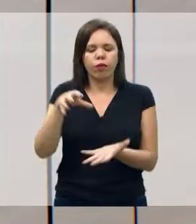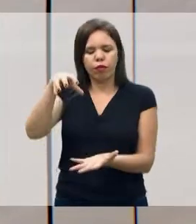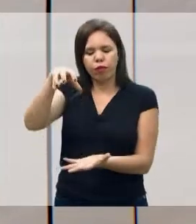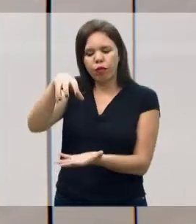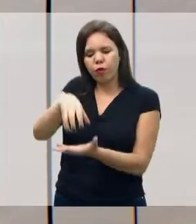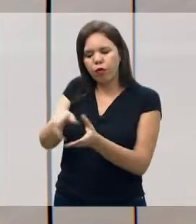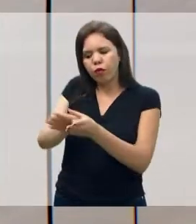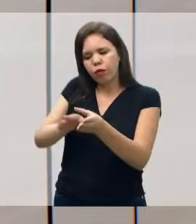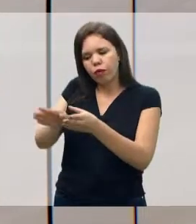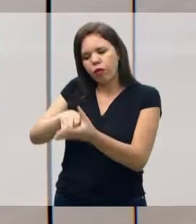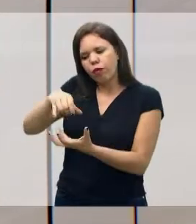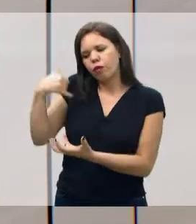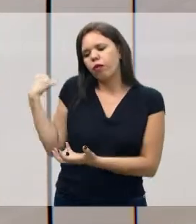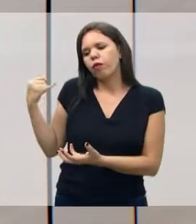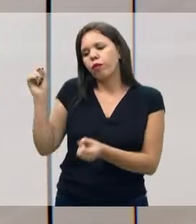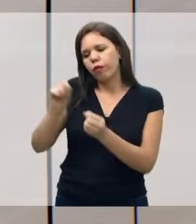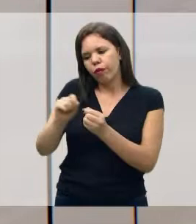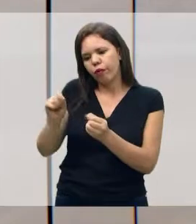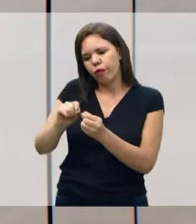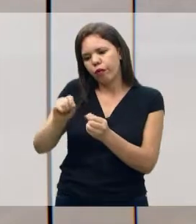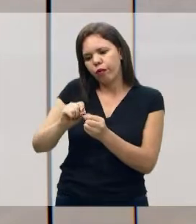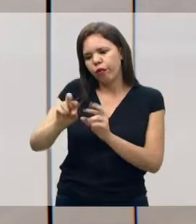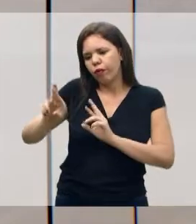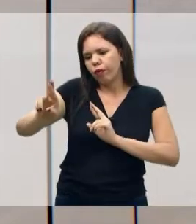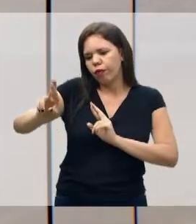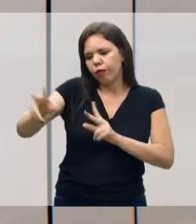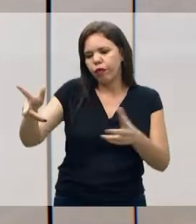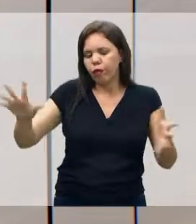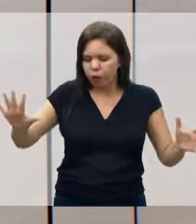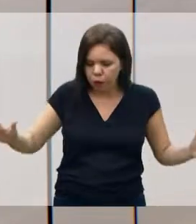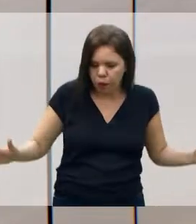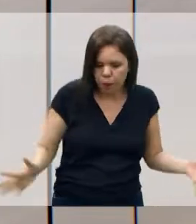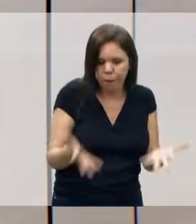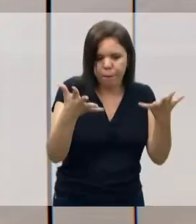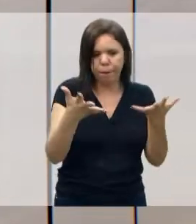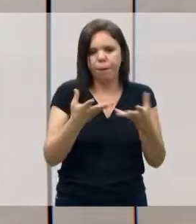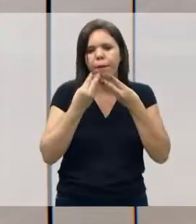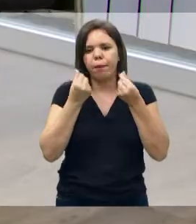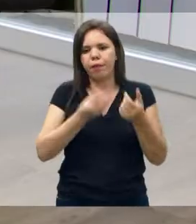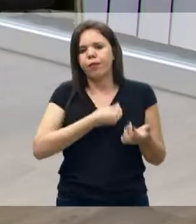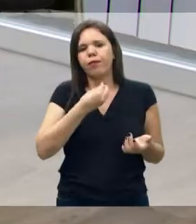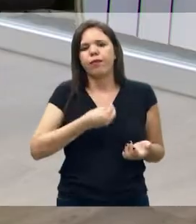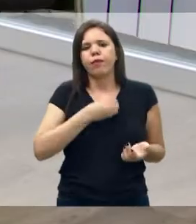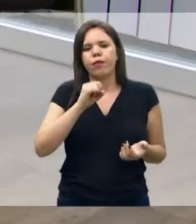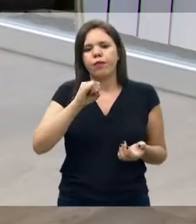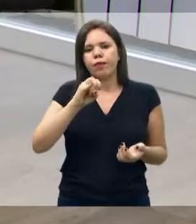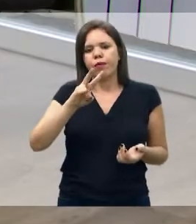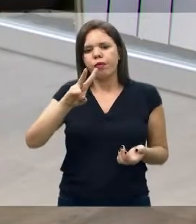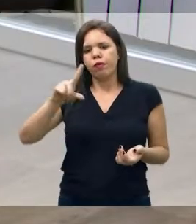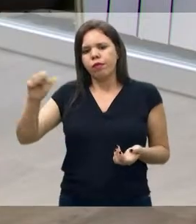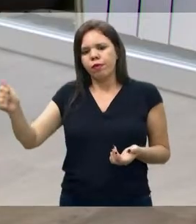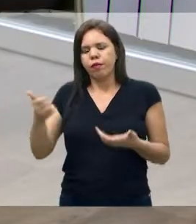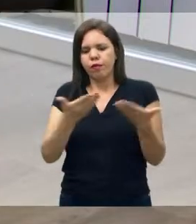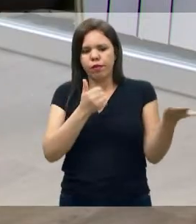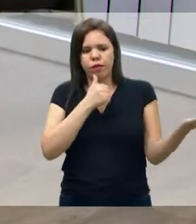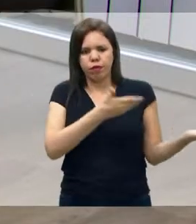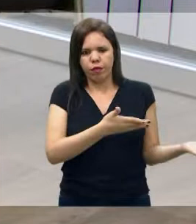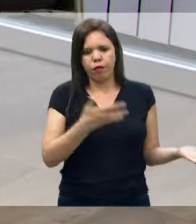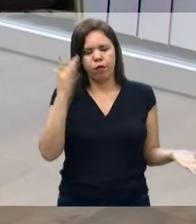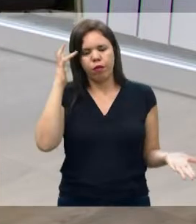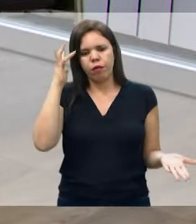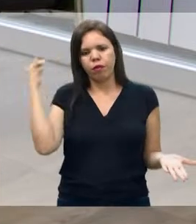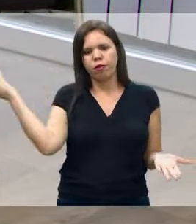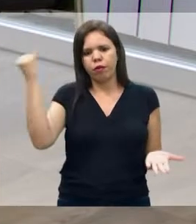Idoso para a gente poder fazer o caminho contrário, que é promover a qualidade de vida, Silvia? Eu acho importante sempre a